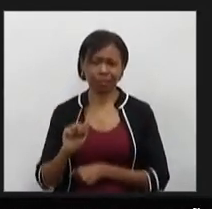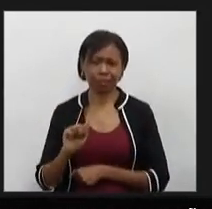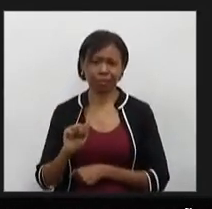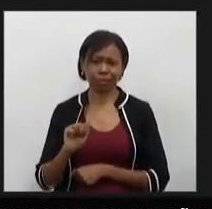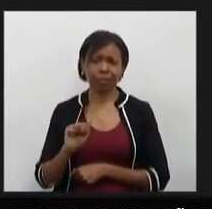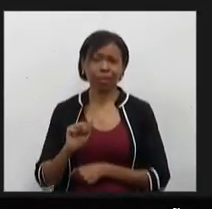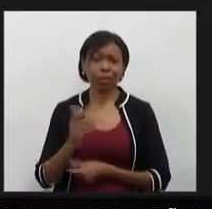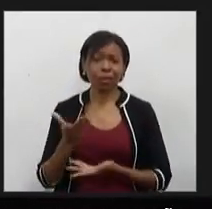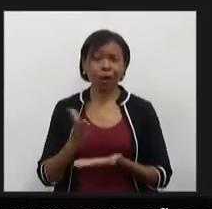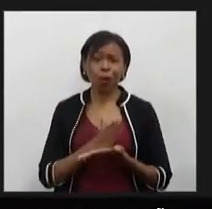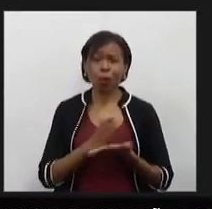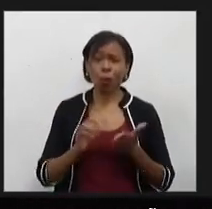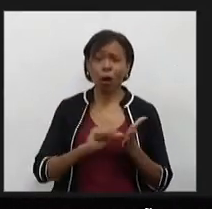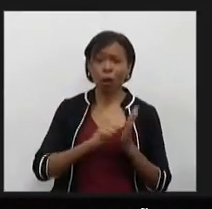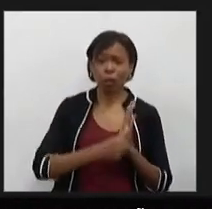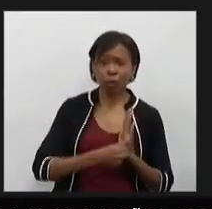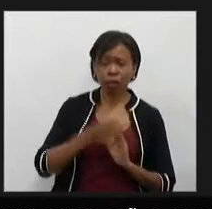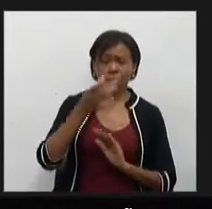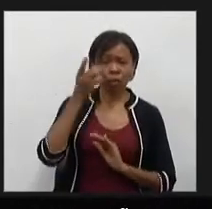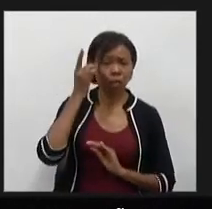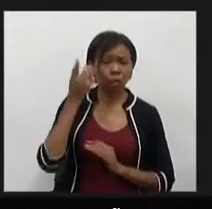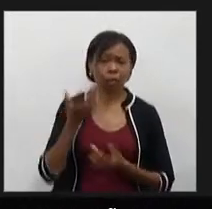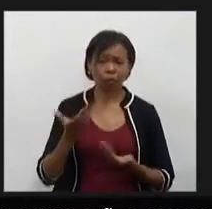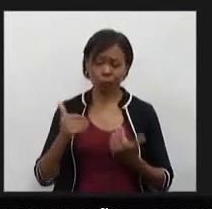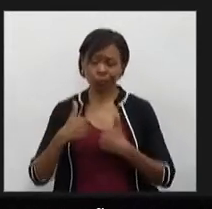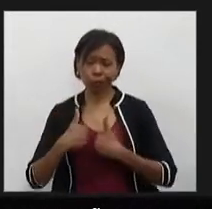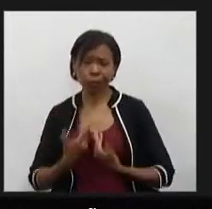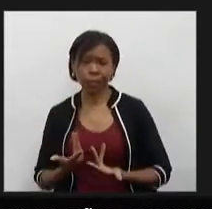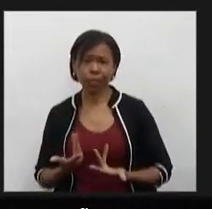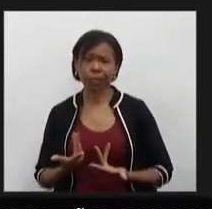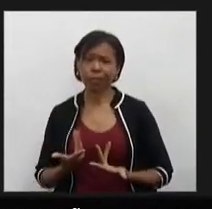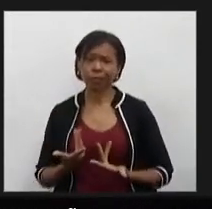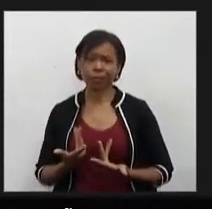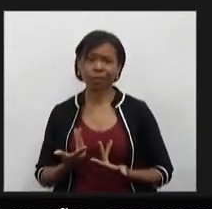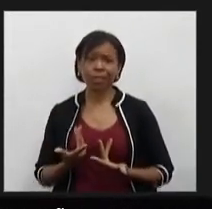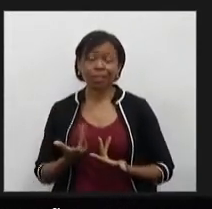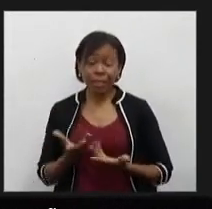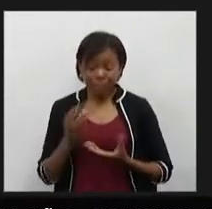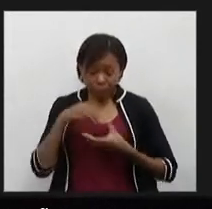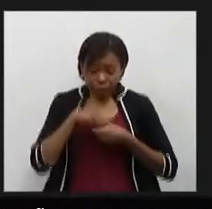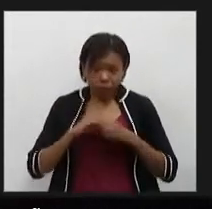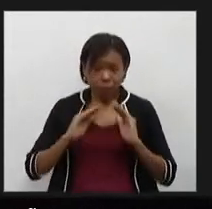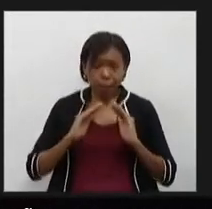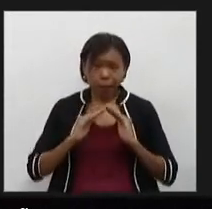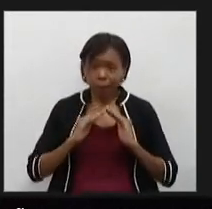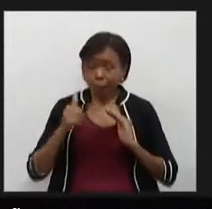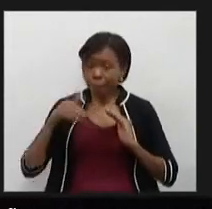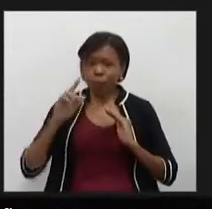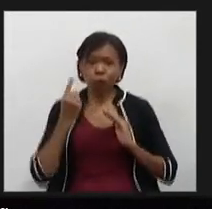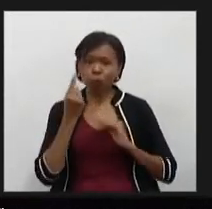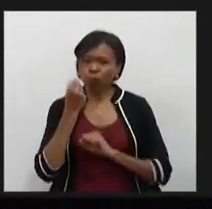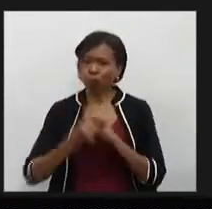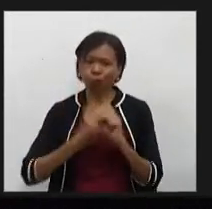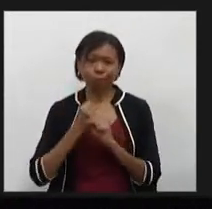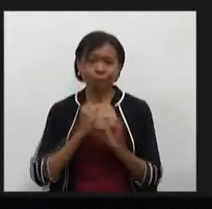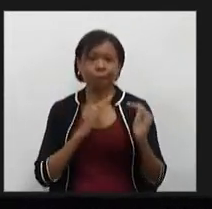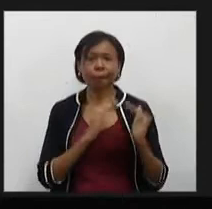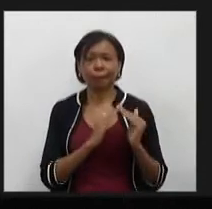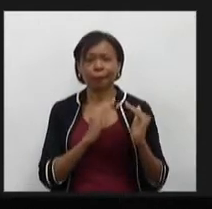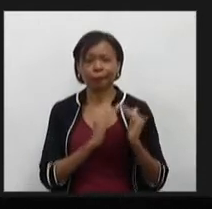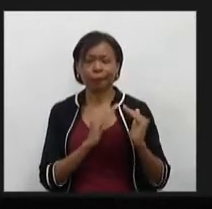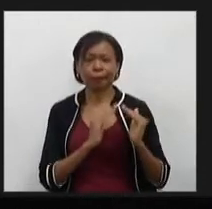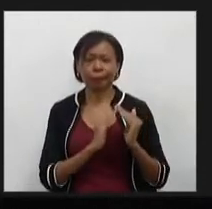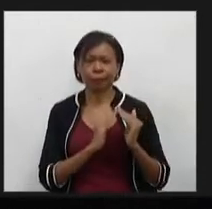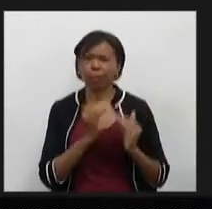estão trancadas dentro de casa, gente, há mais de um ano. É triste você escutar os áudios que a gente recebe, a realidade